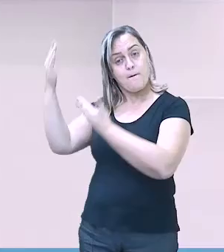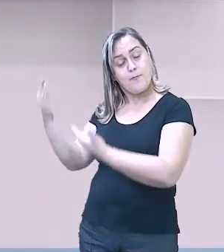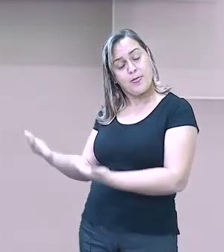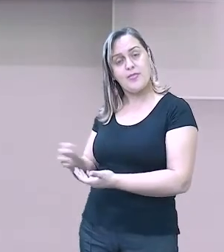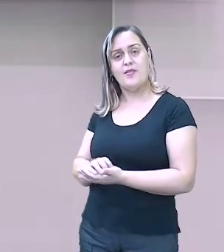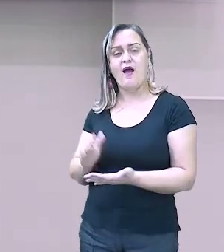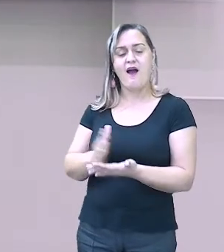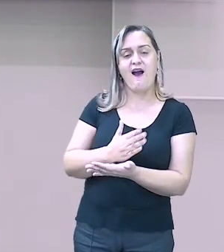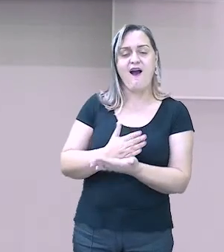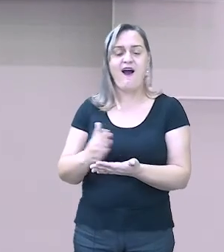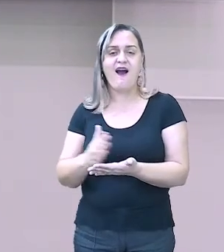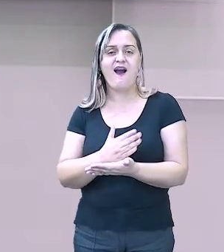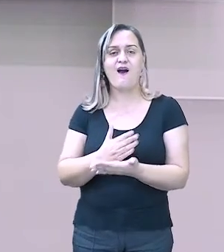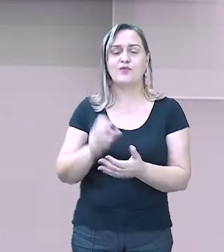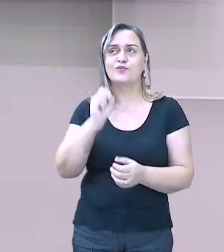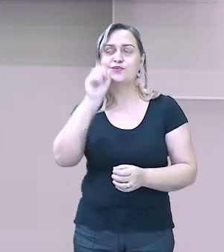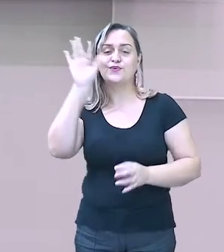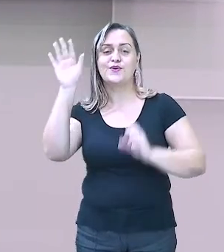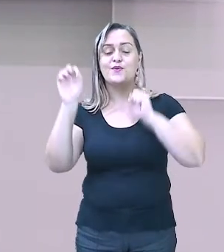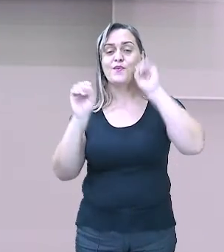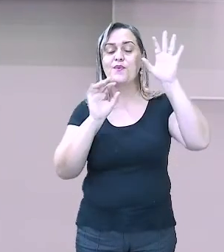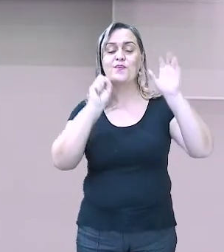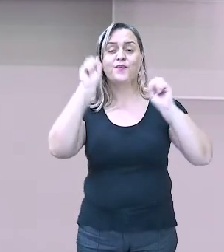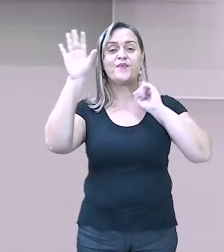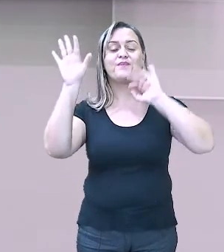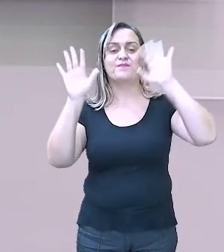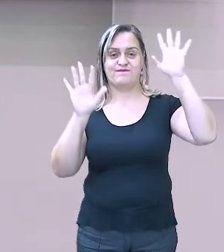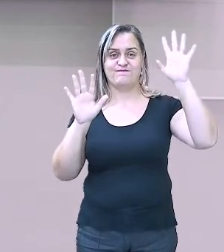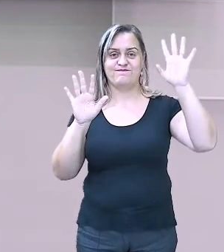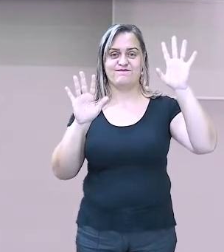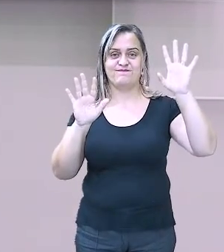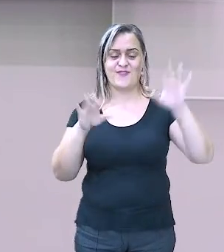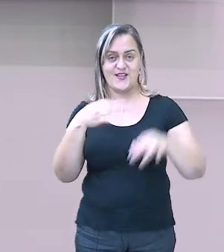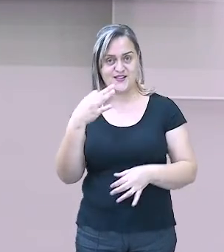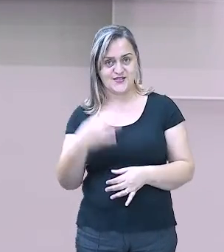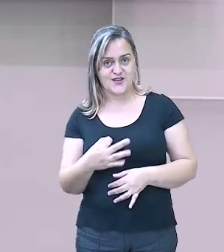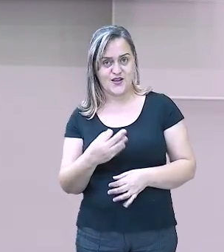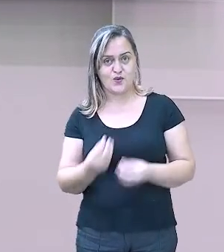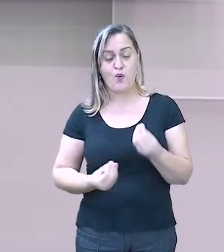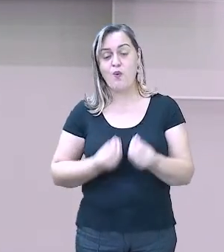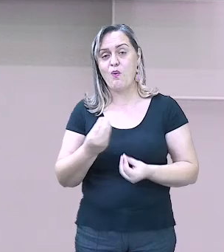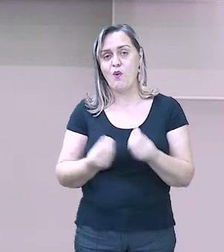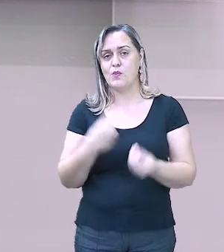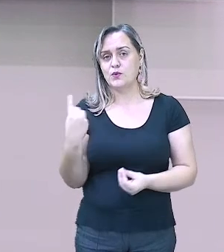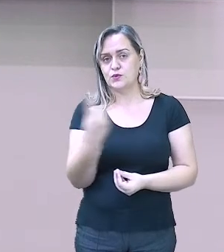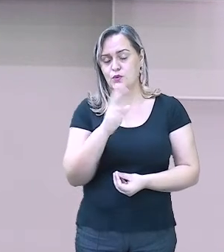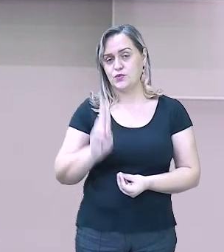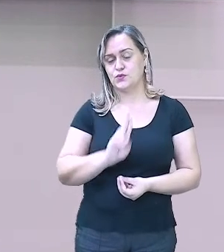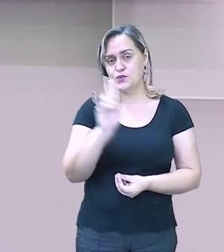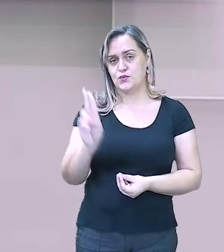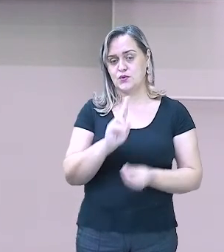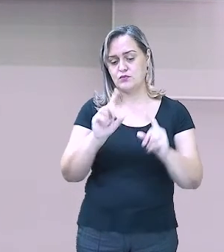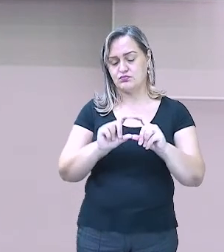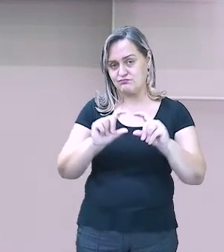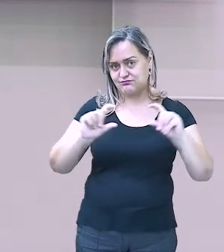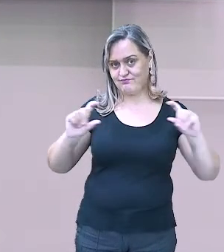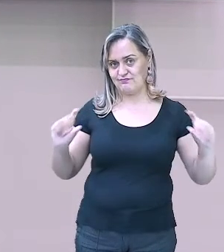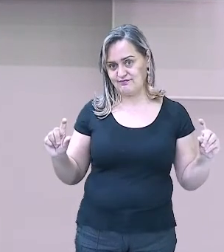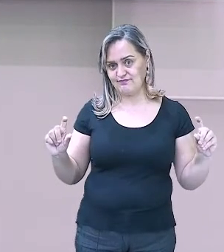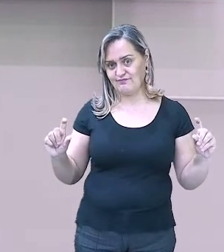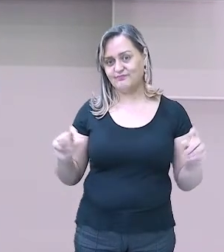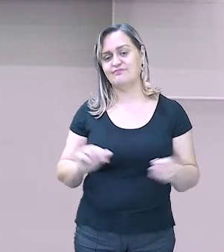para que você tivesse aí o sentido sobre a interjeição, a forma como ela vai ser empregada aí no